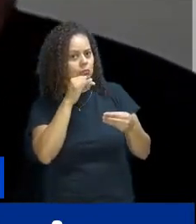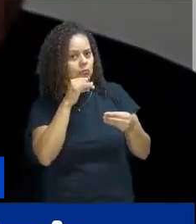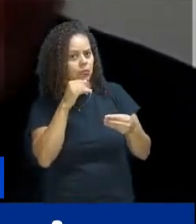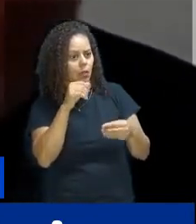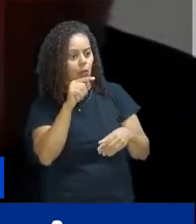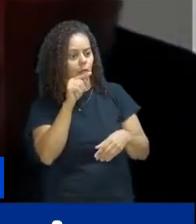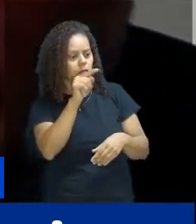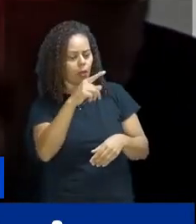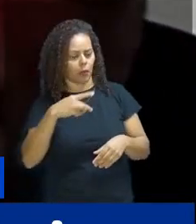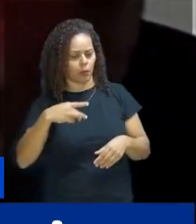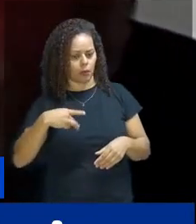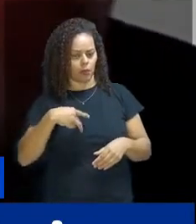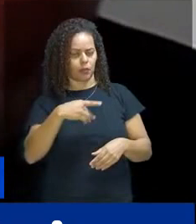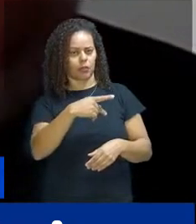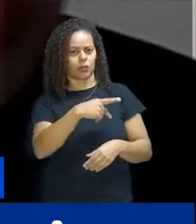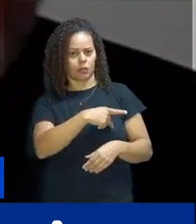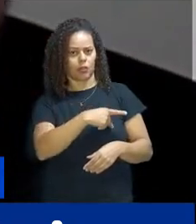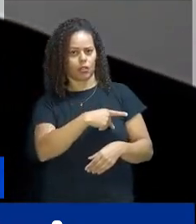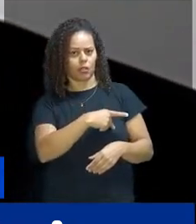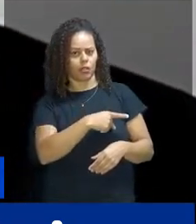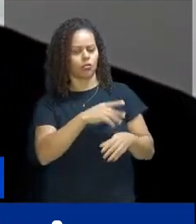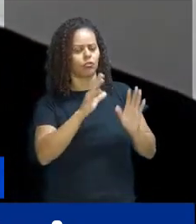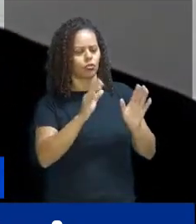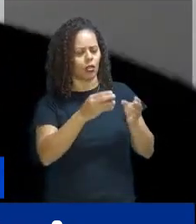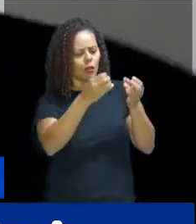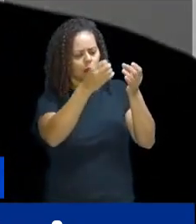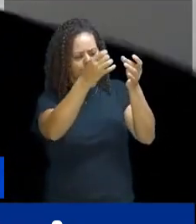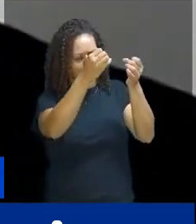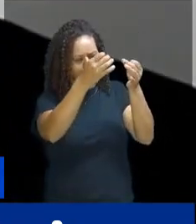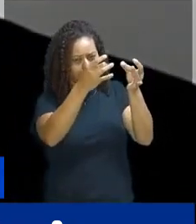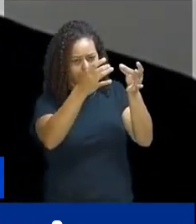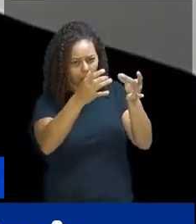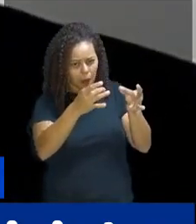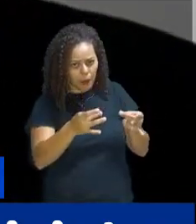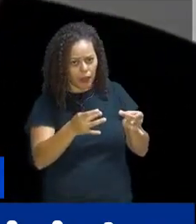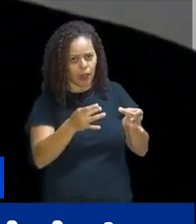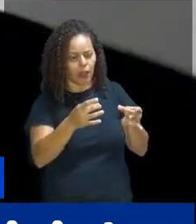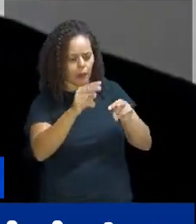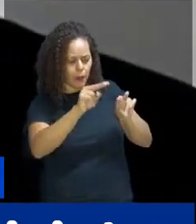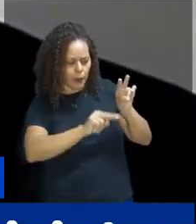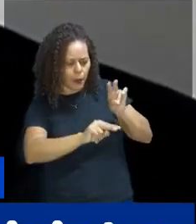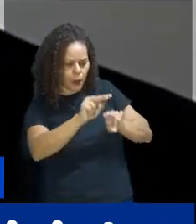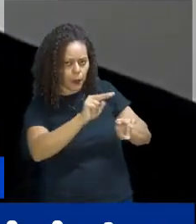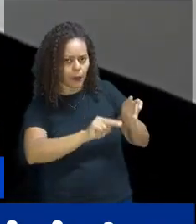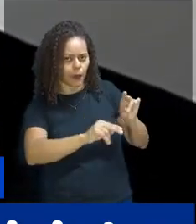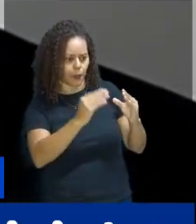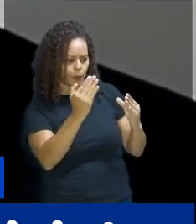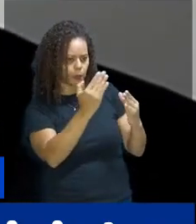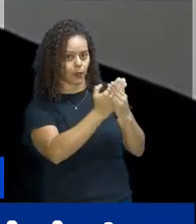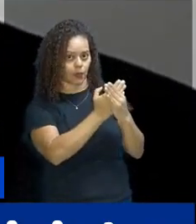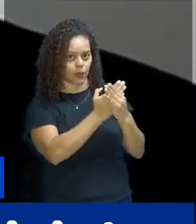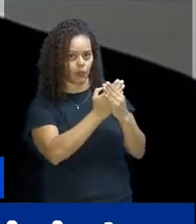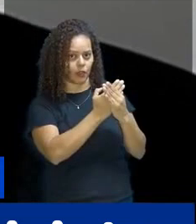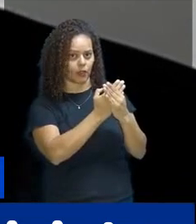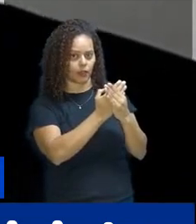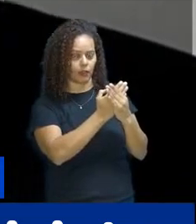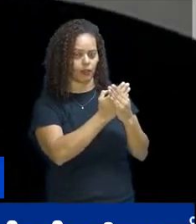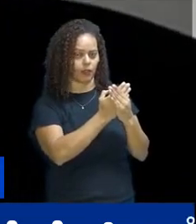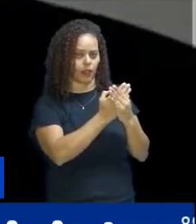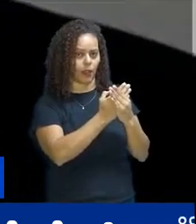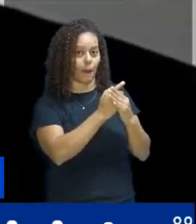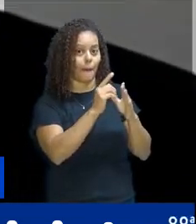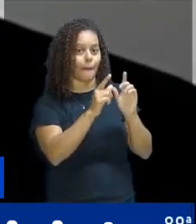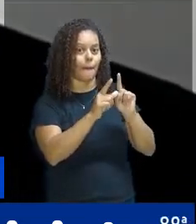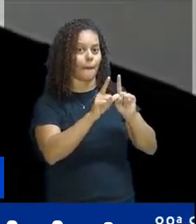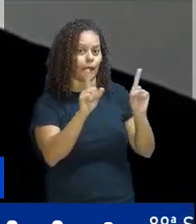ter todas as prerrogativas, entendeu? De analisar o processo, entendeu? Mas